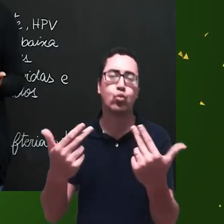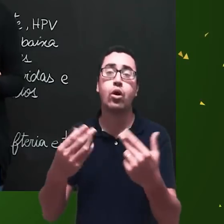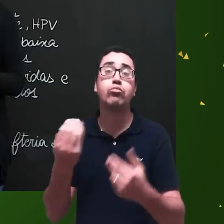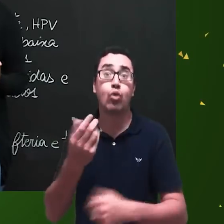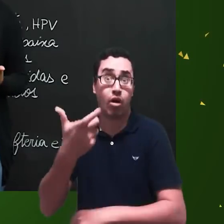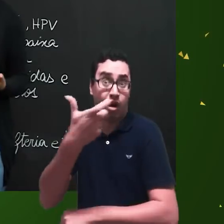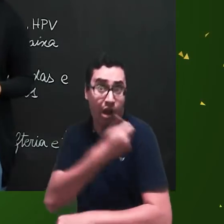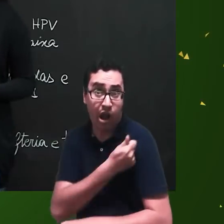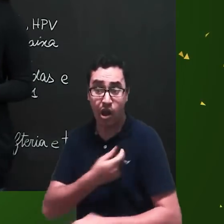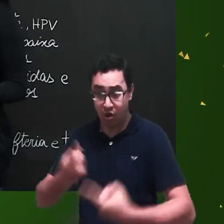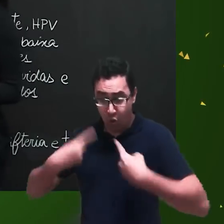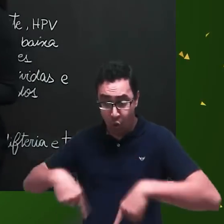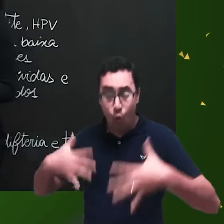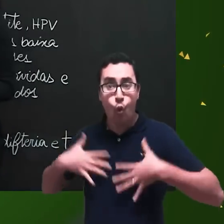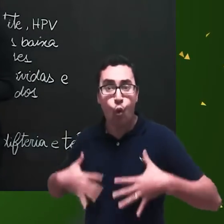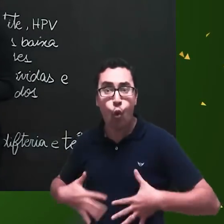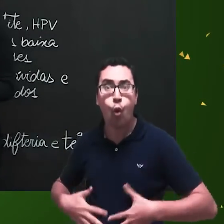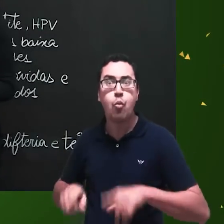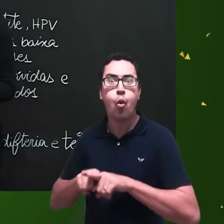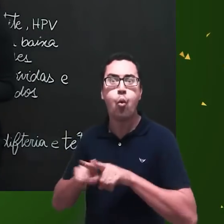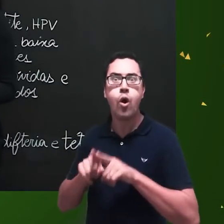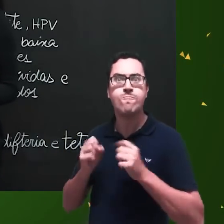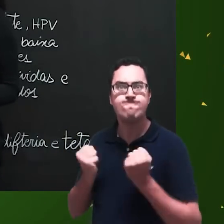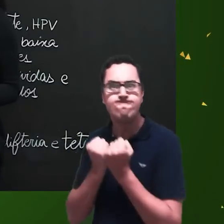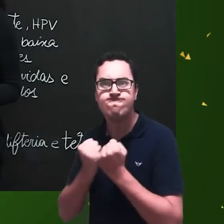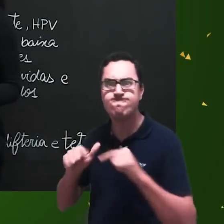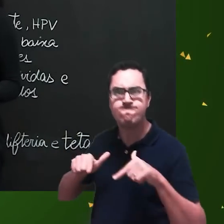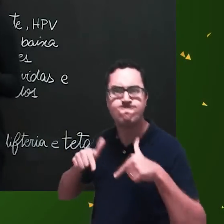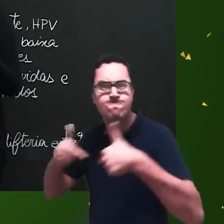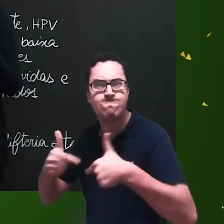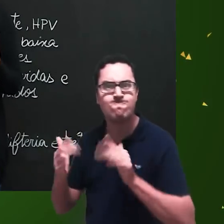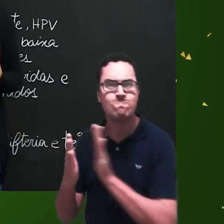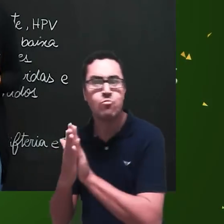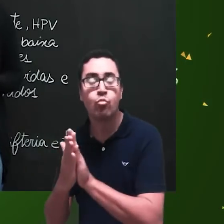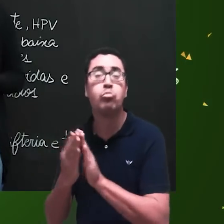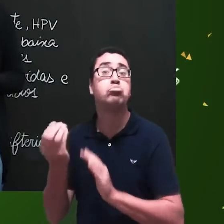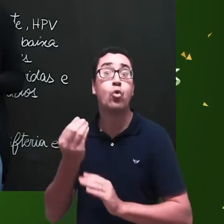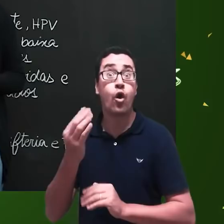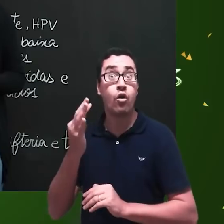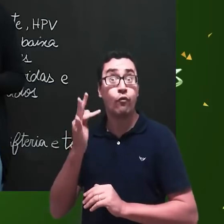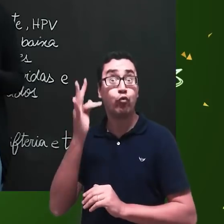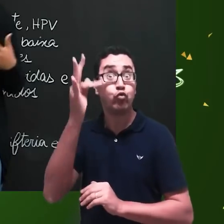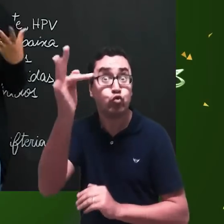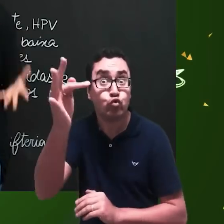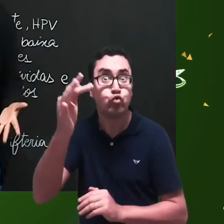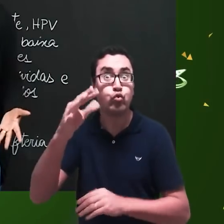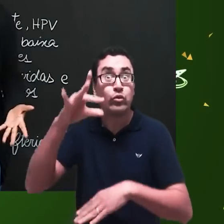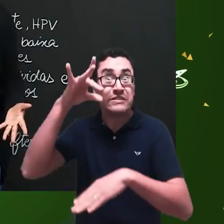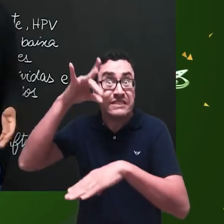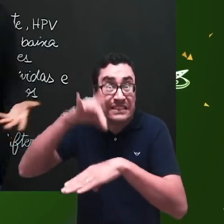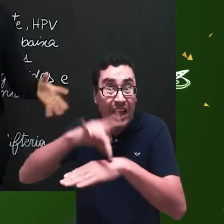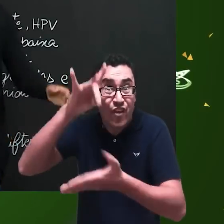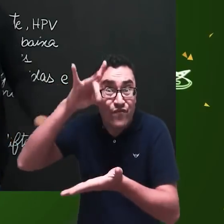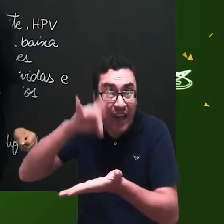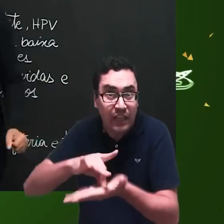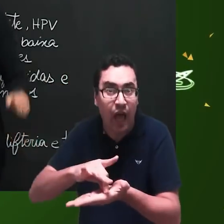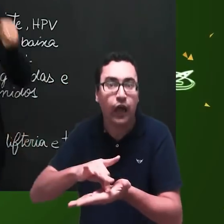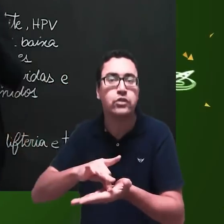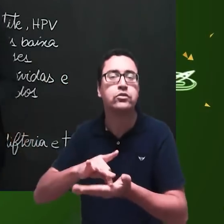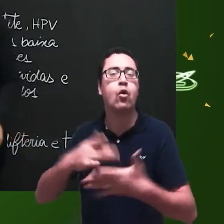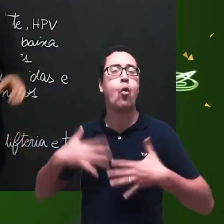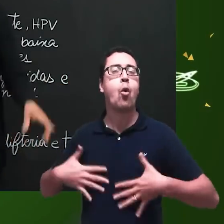quando você, de fato, encare o vírus verdadeiro, não o vírus atenuado, você esteja prevenido. Mas tem gente que fica assim, ah,